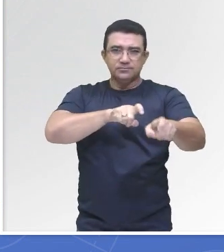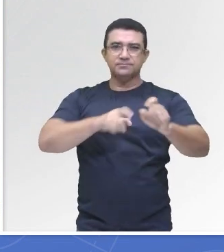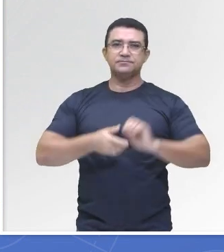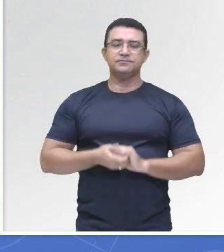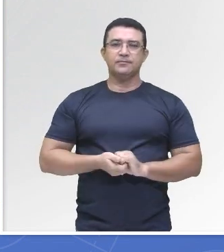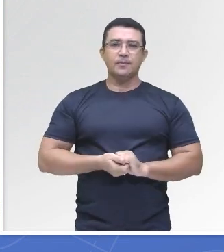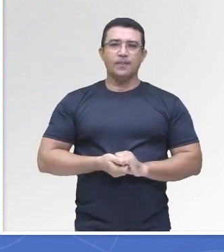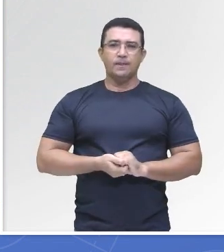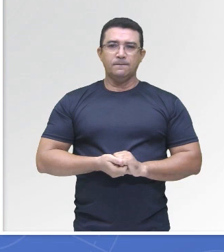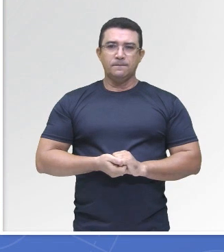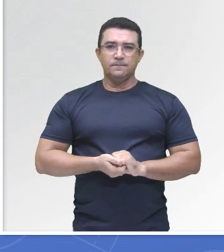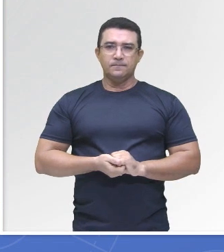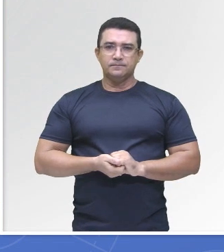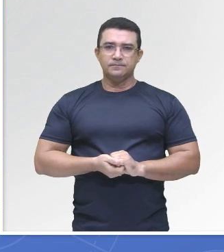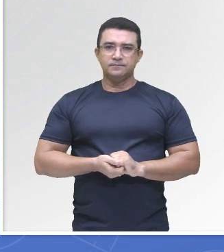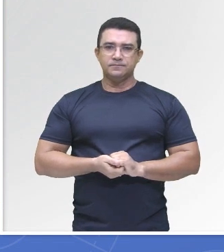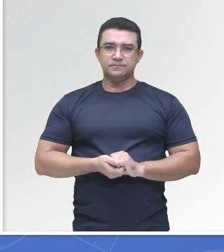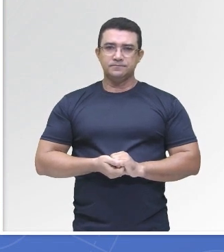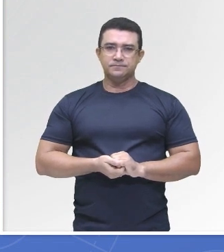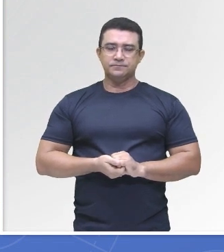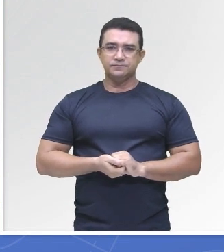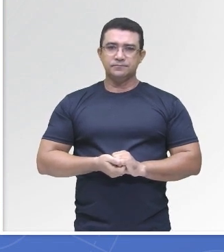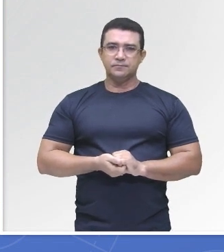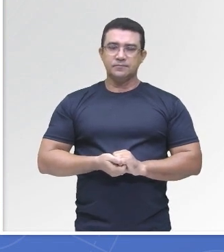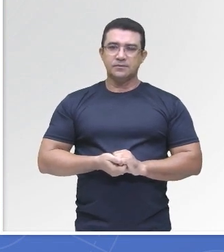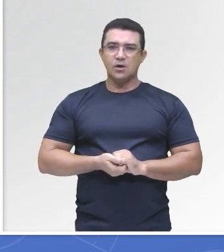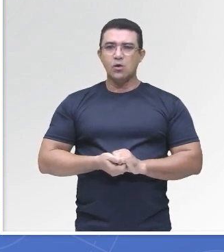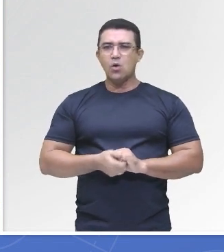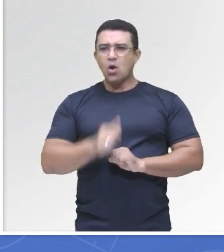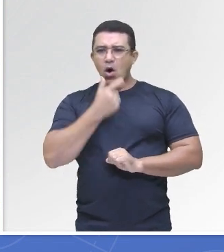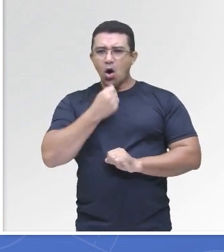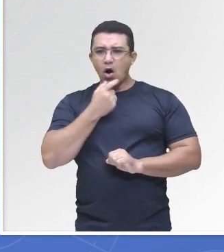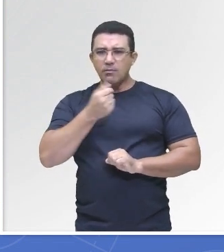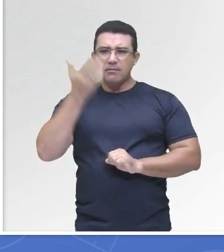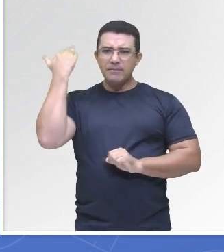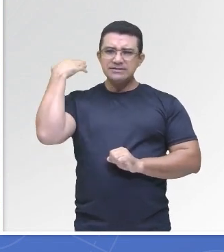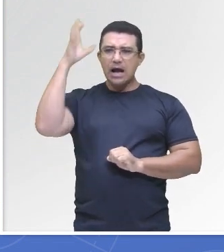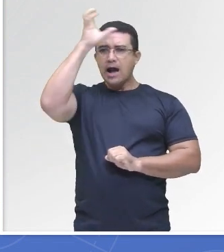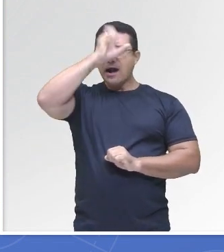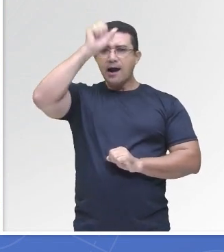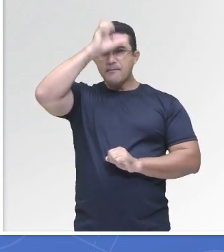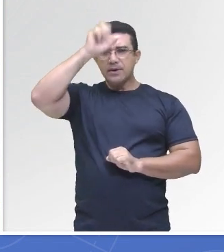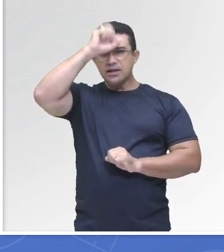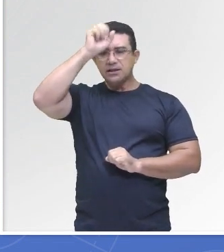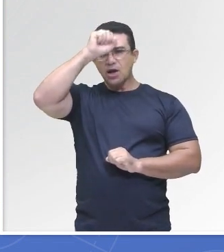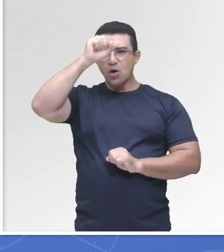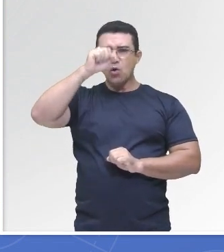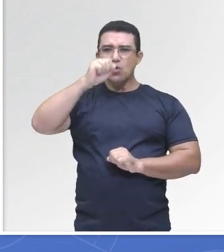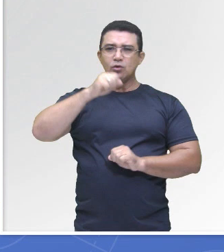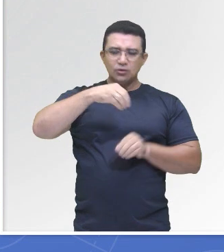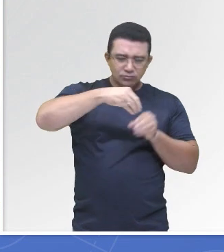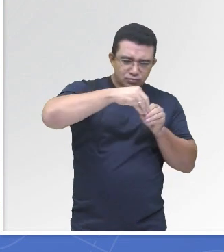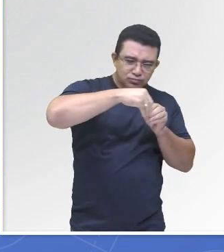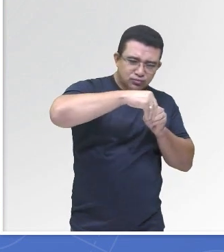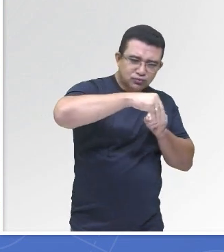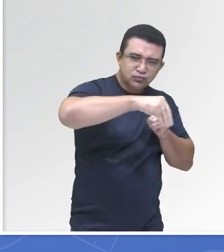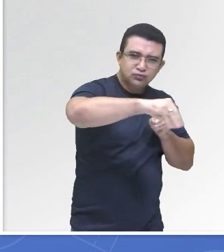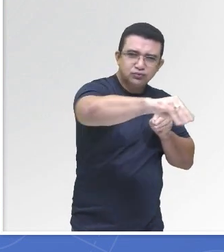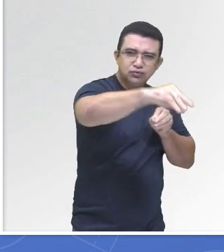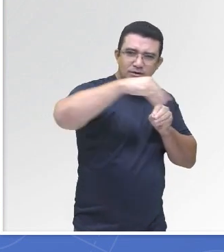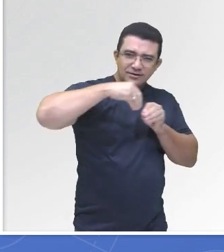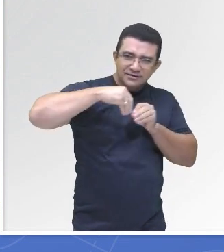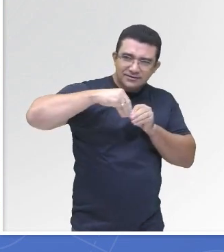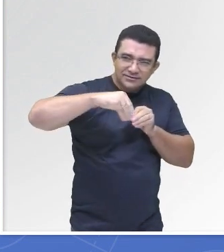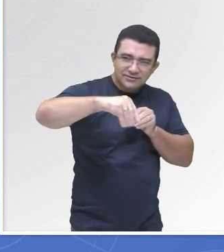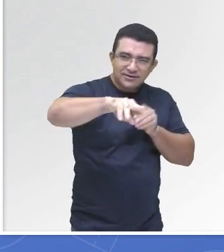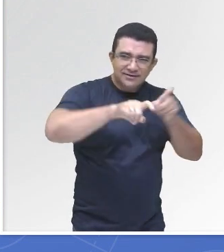que essa questão de aprender a plantar, aprender a manejar os grãos e não